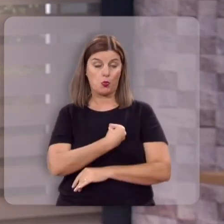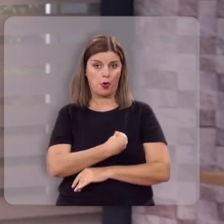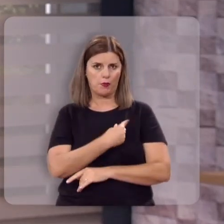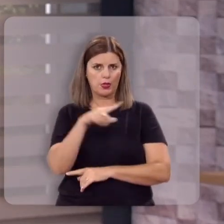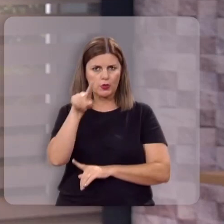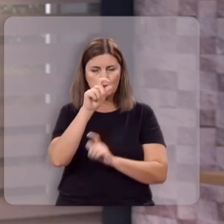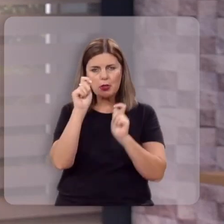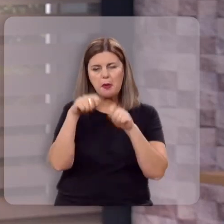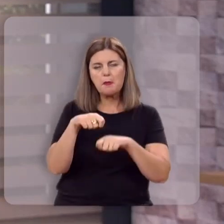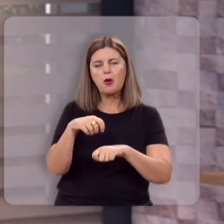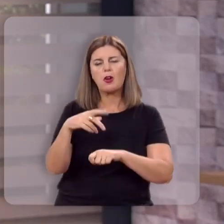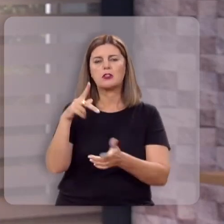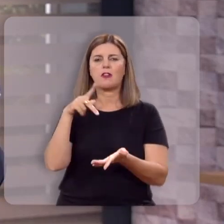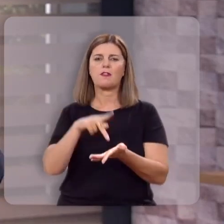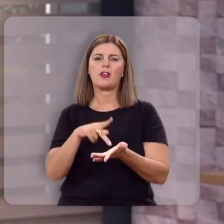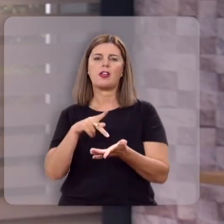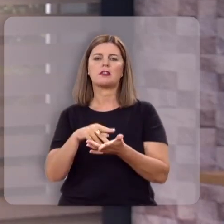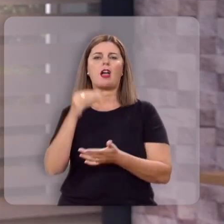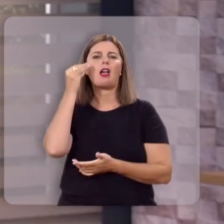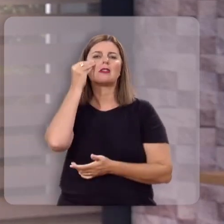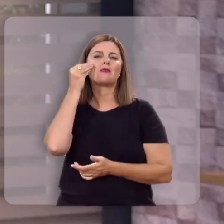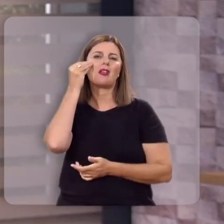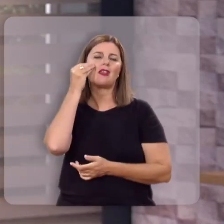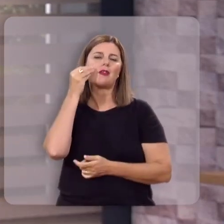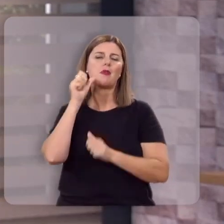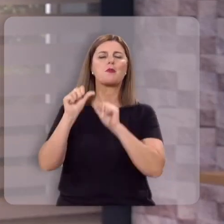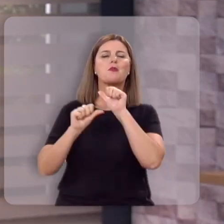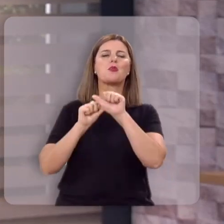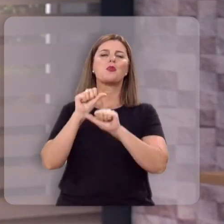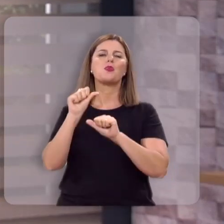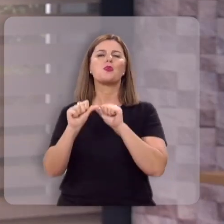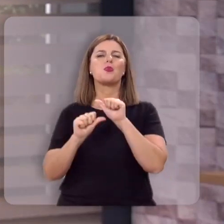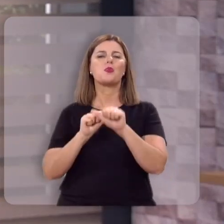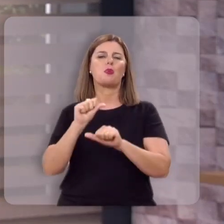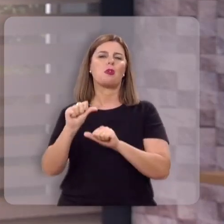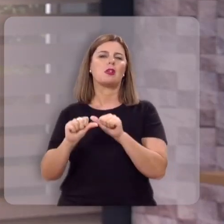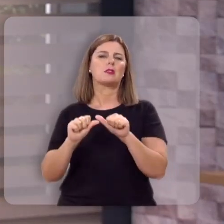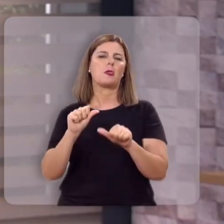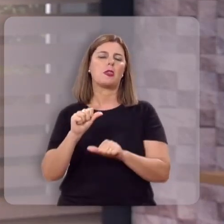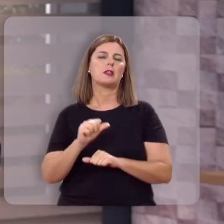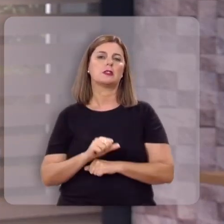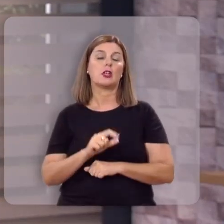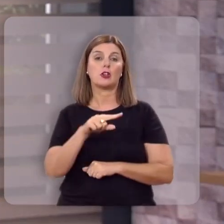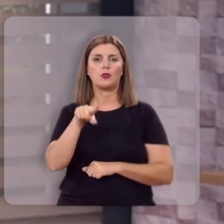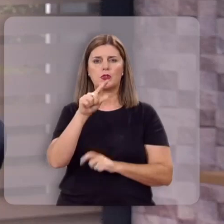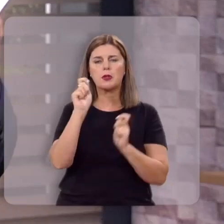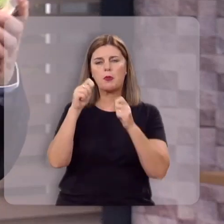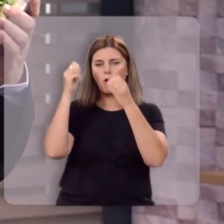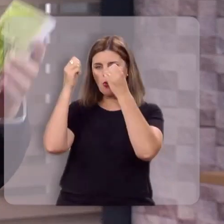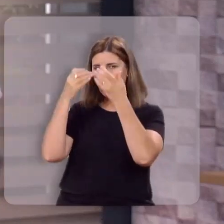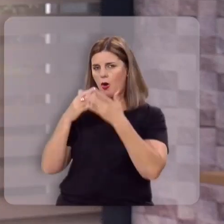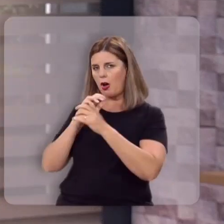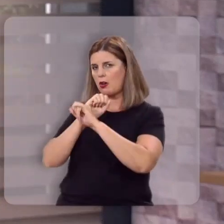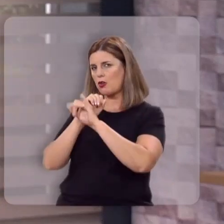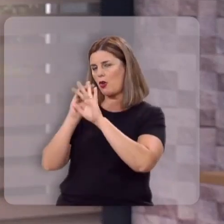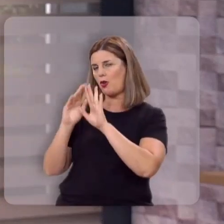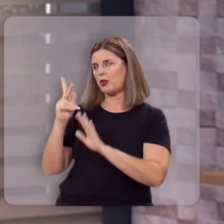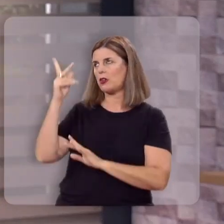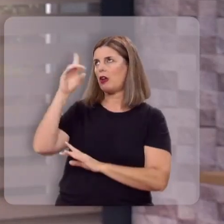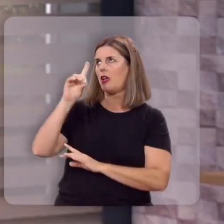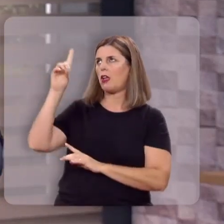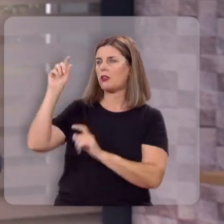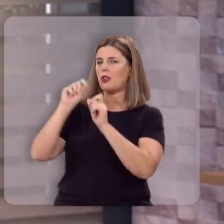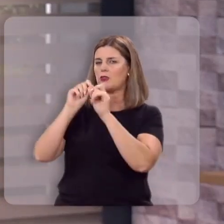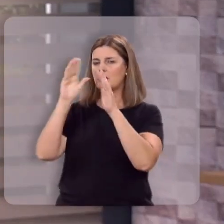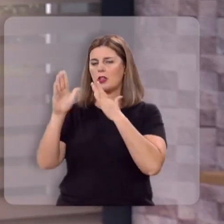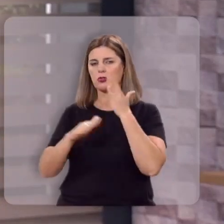que você possa, de fato, experimentar mudança e transformação que possam honrar e glorificar ao